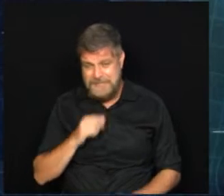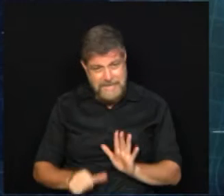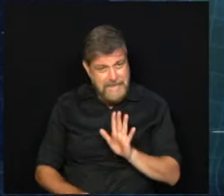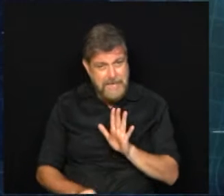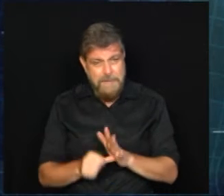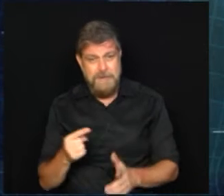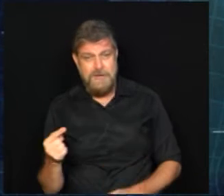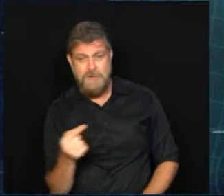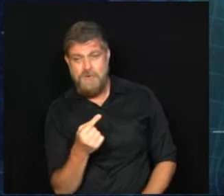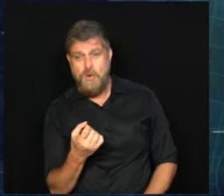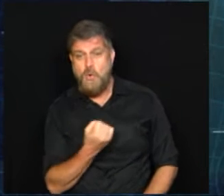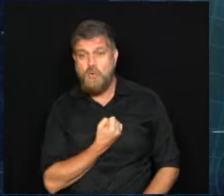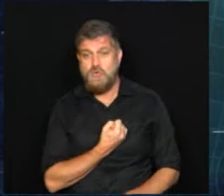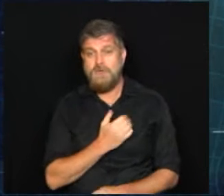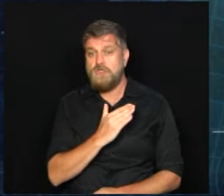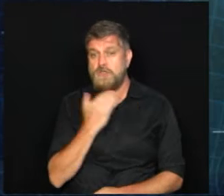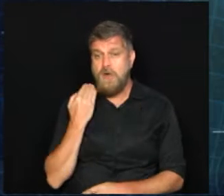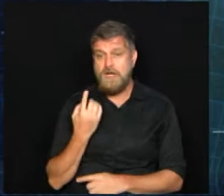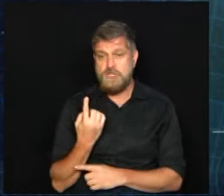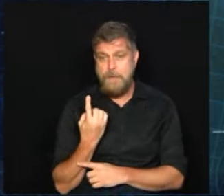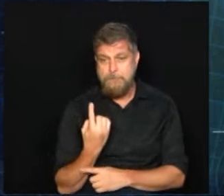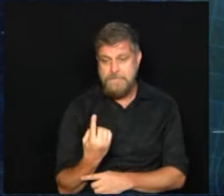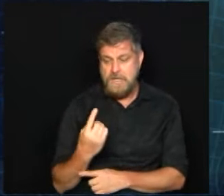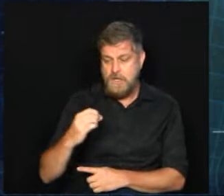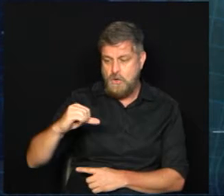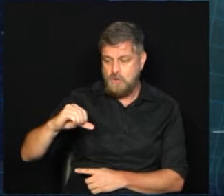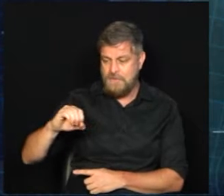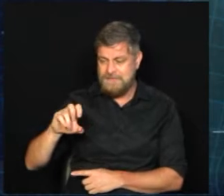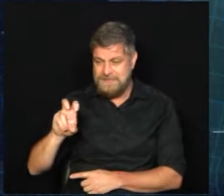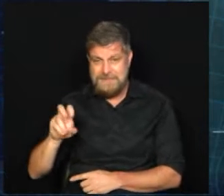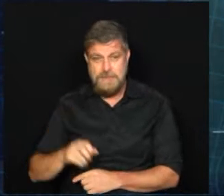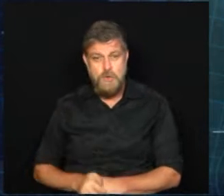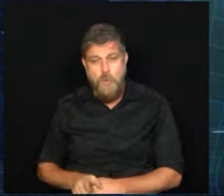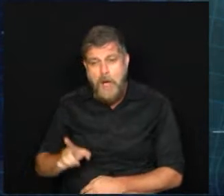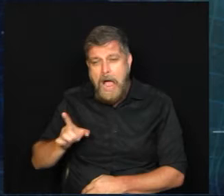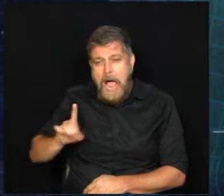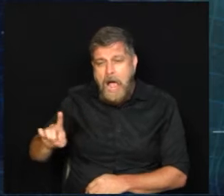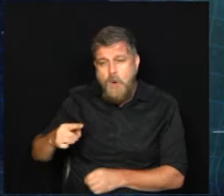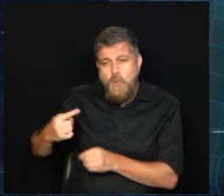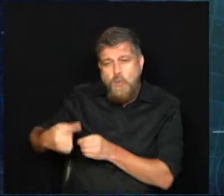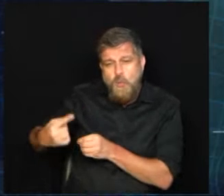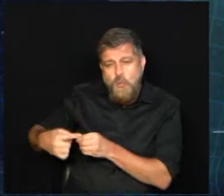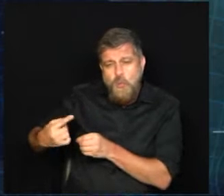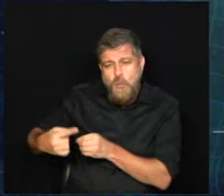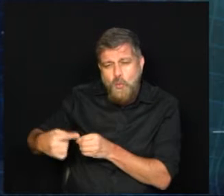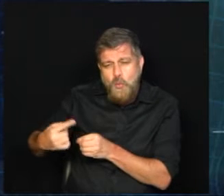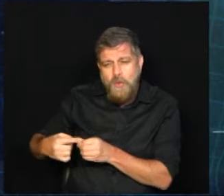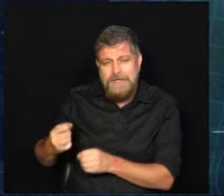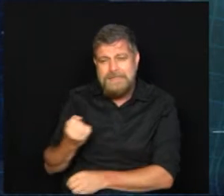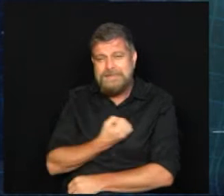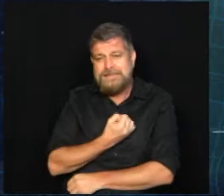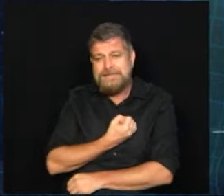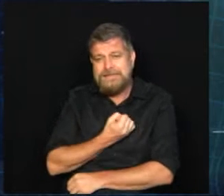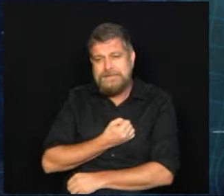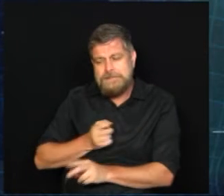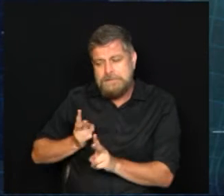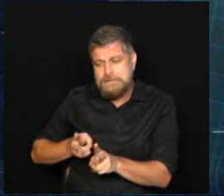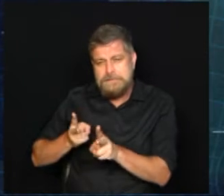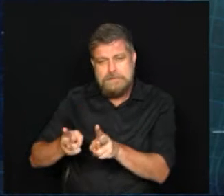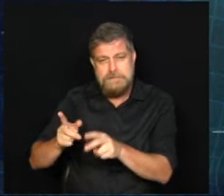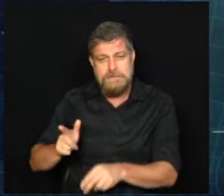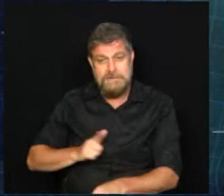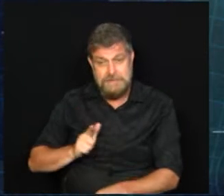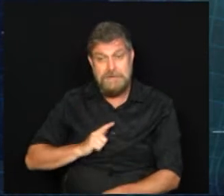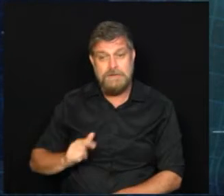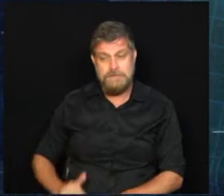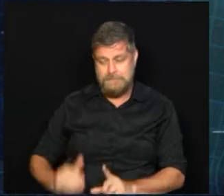agora com 1.905 óbitos E aí a última cidade que a gente tem números aqui continua no ranking